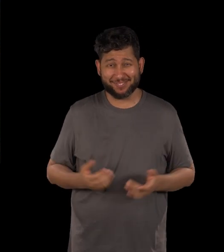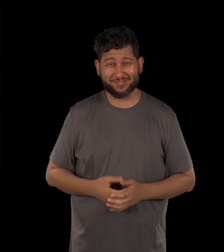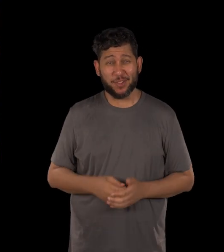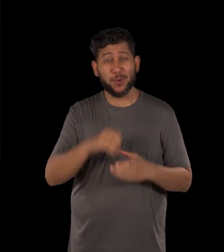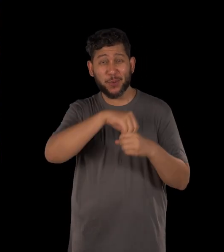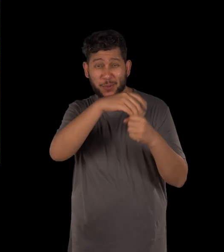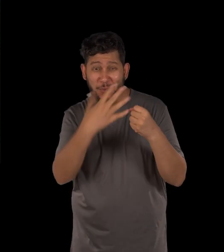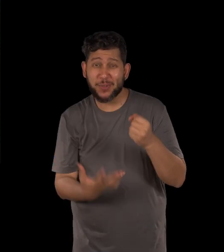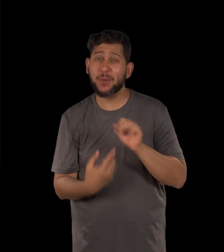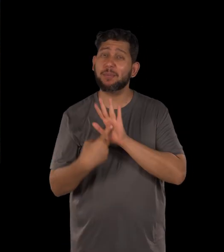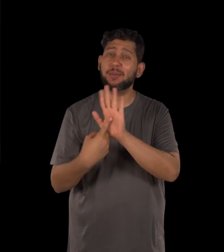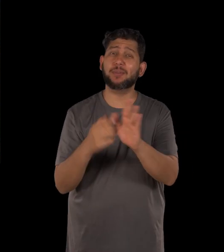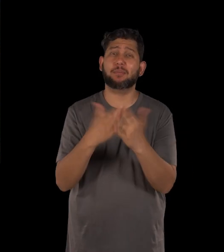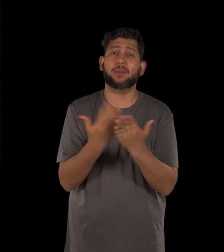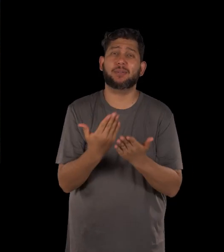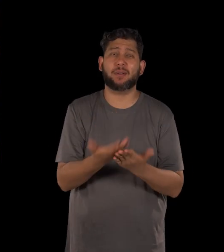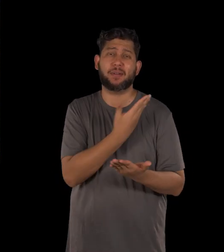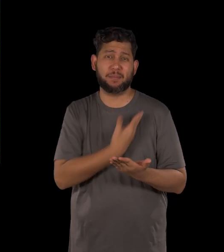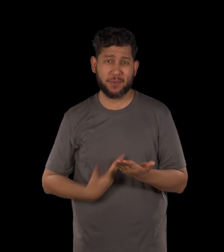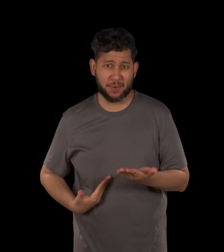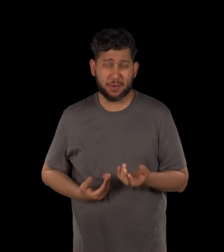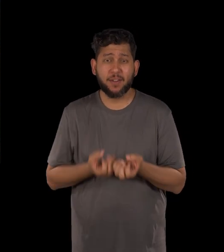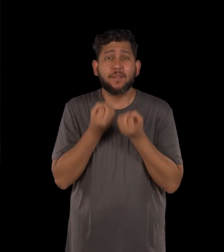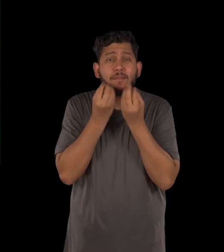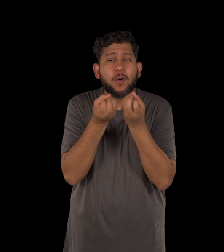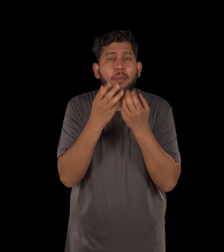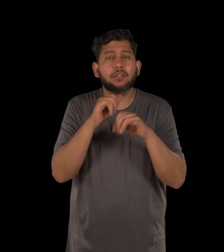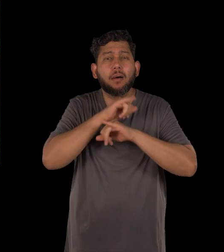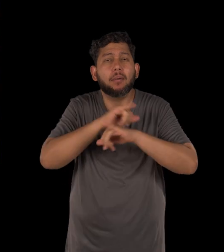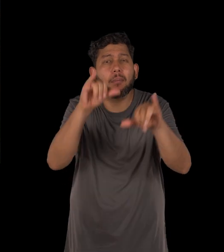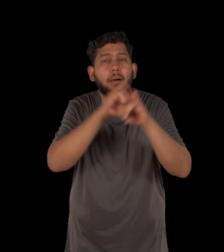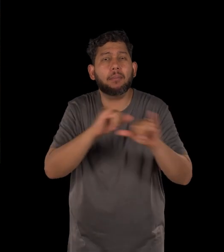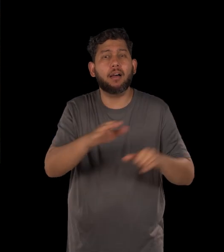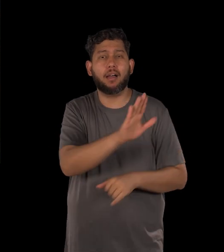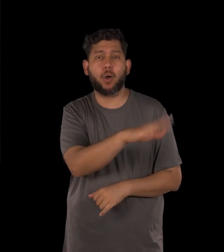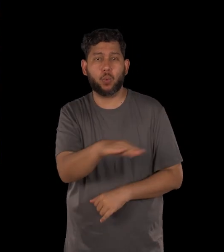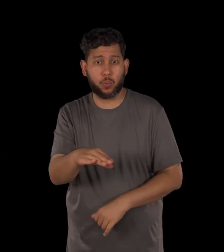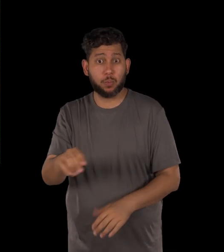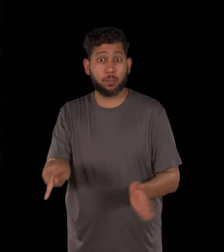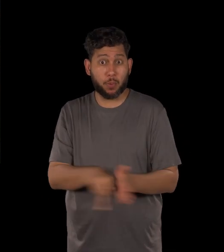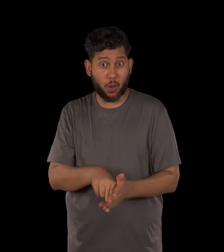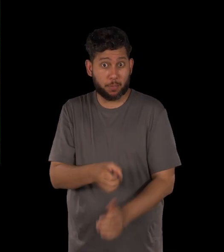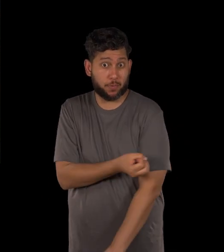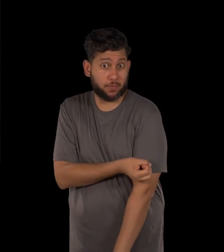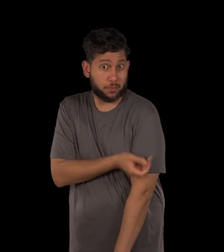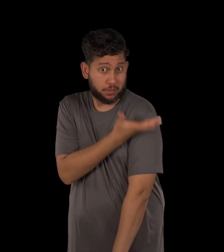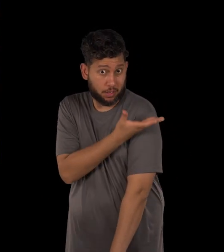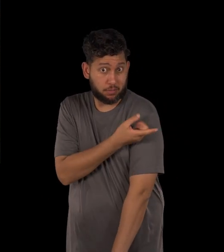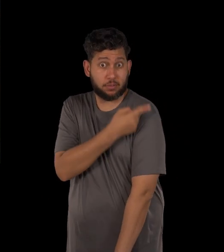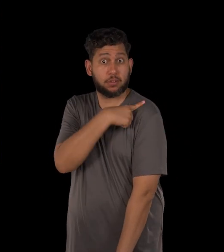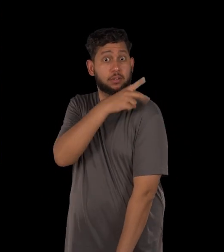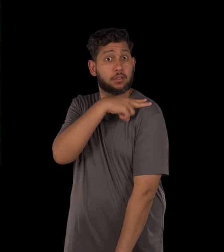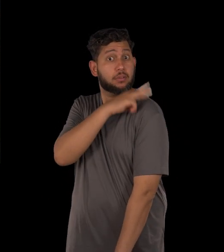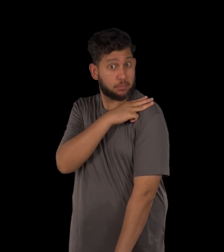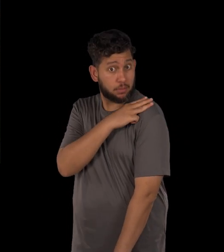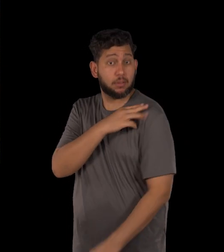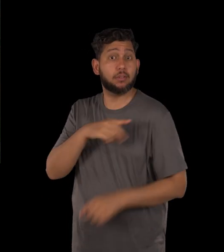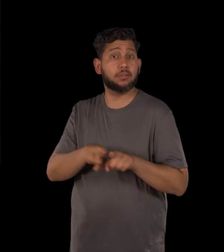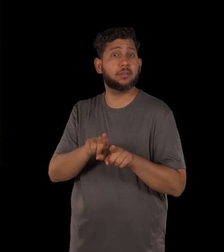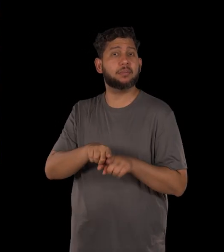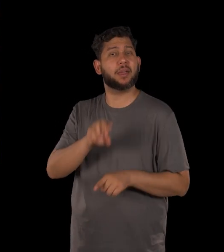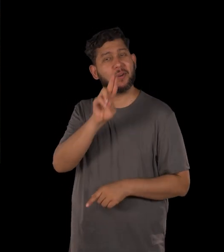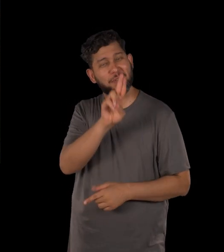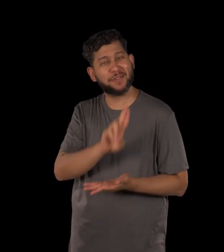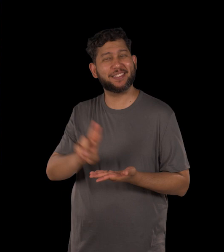rede pública, passando informações preciosas aos alunos do fundamental, ensino médio e universidades. Com